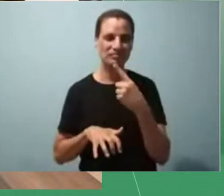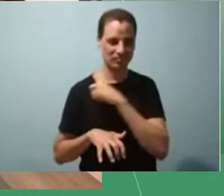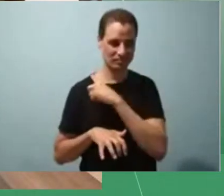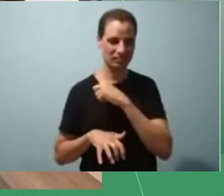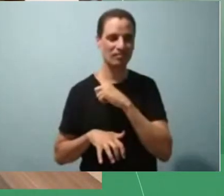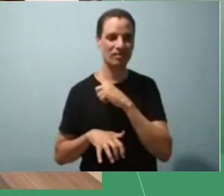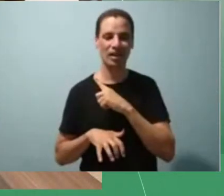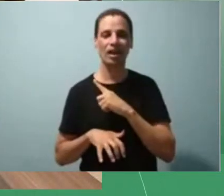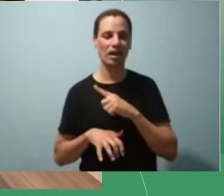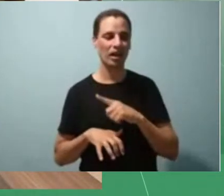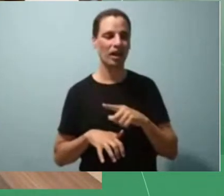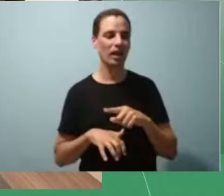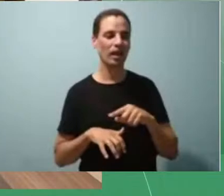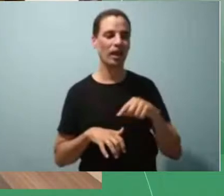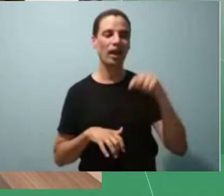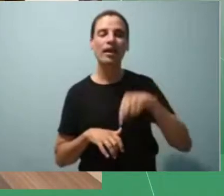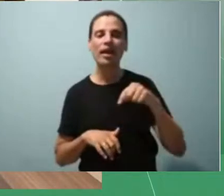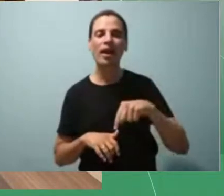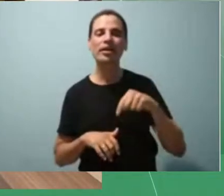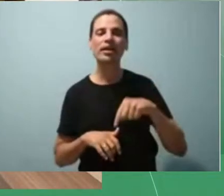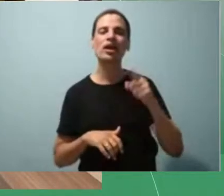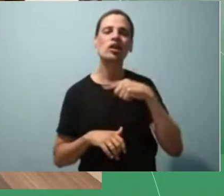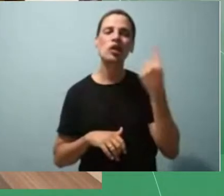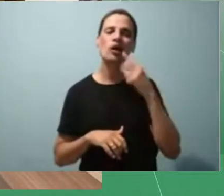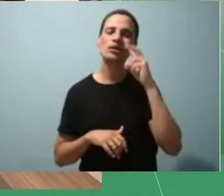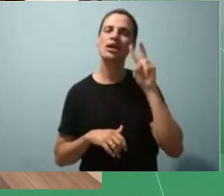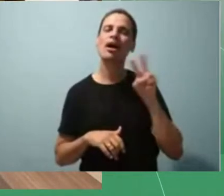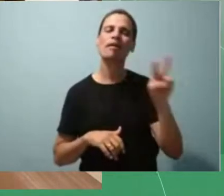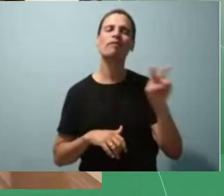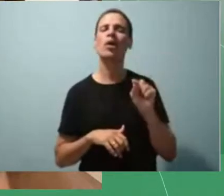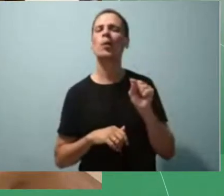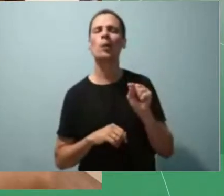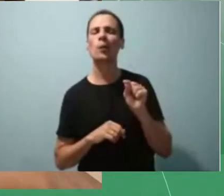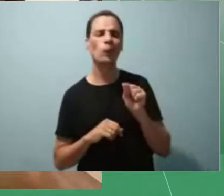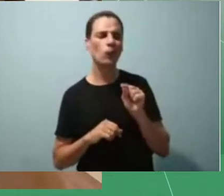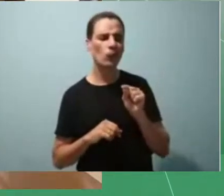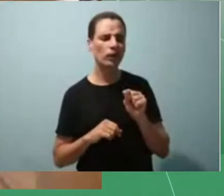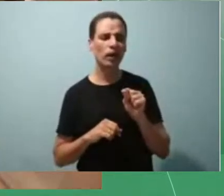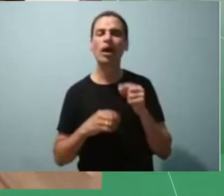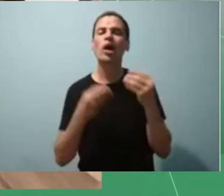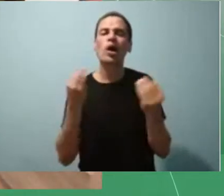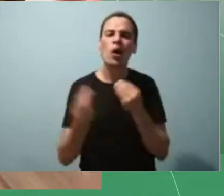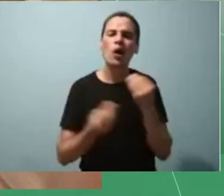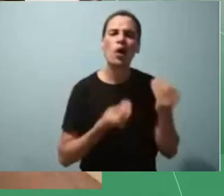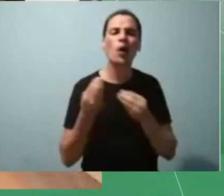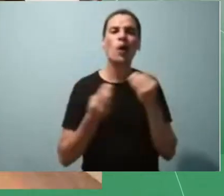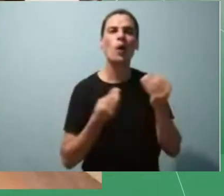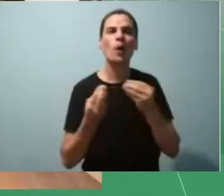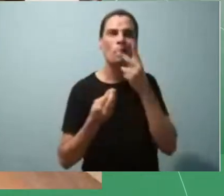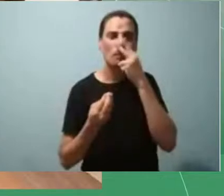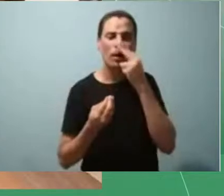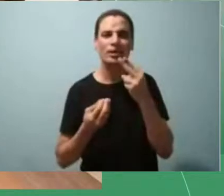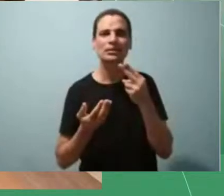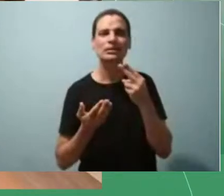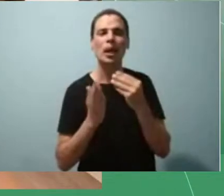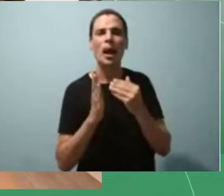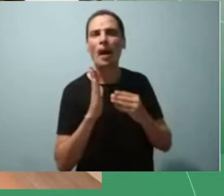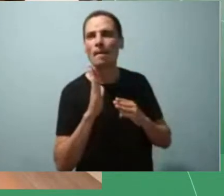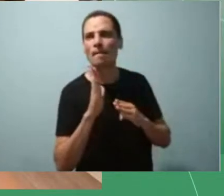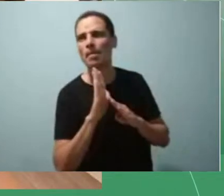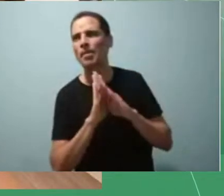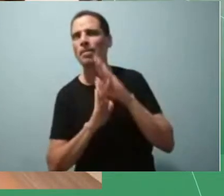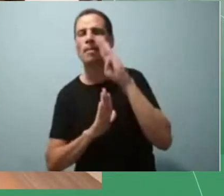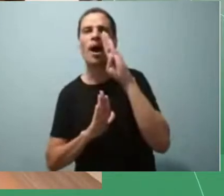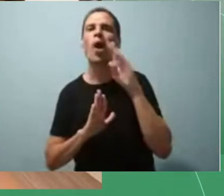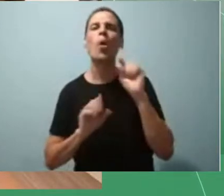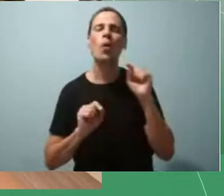aqui, e aí a gente vê o que o que suptou, assim, né? Desses desafios